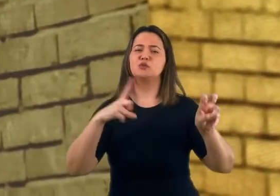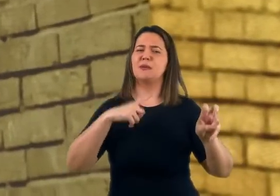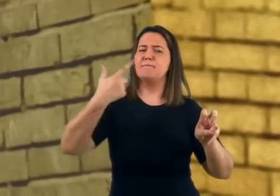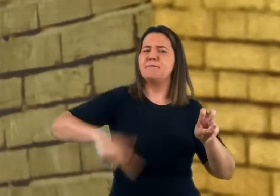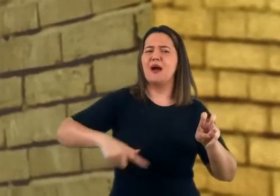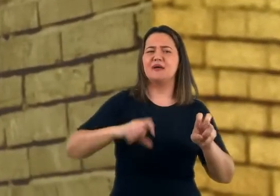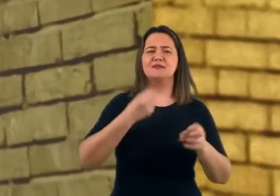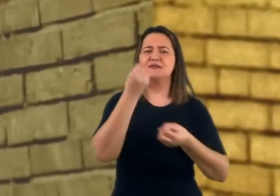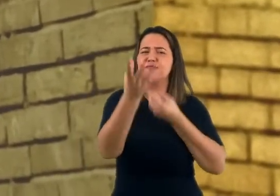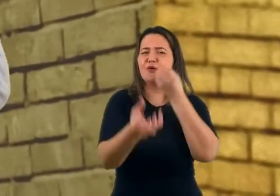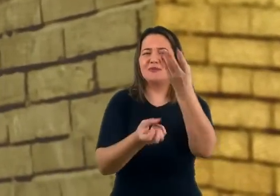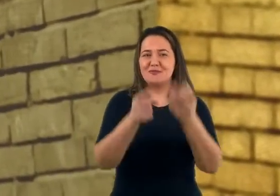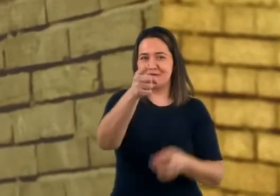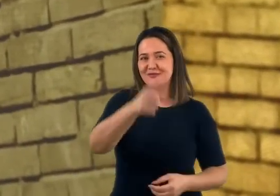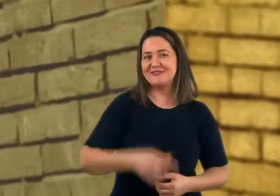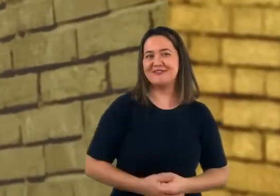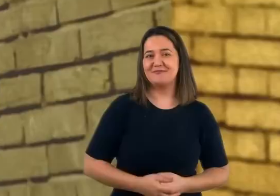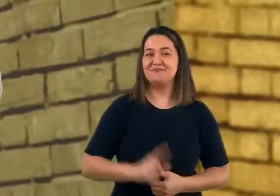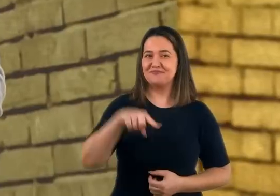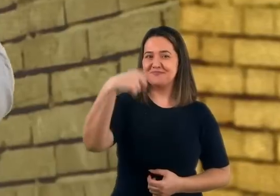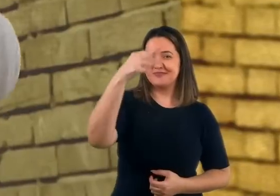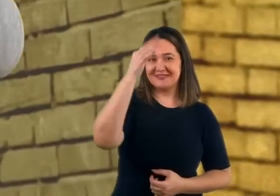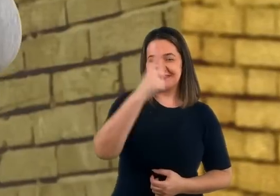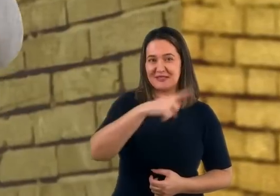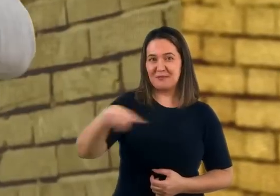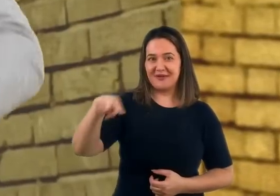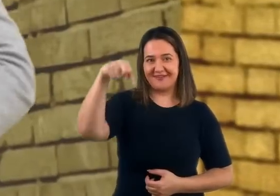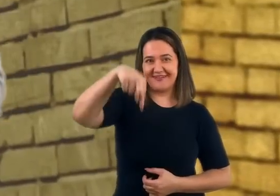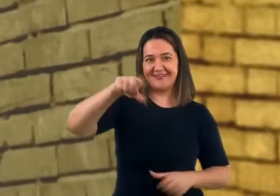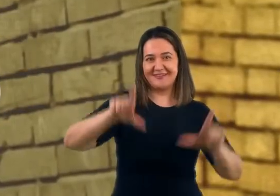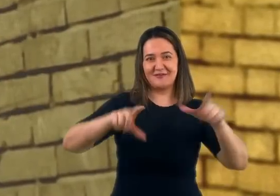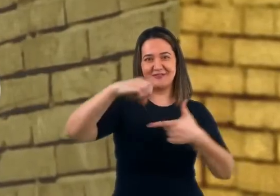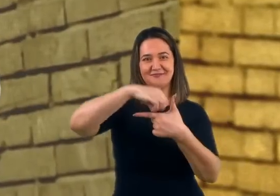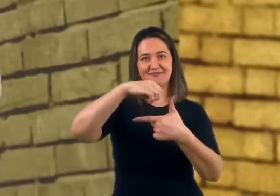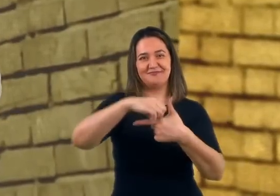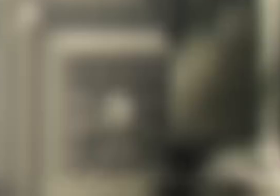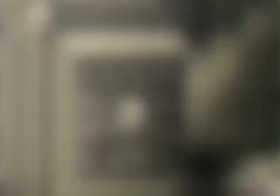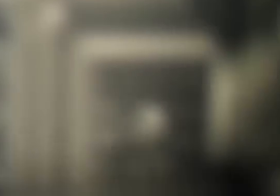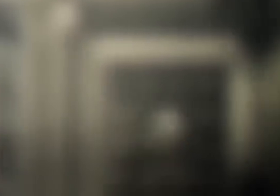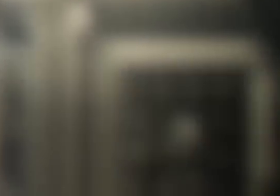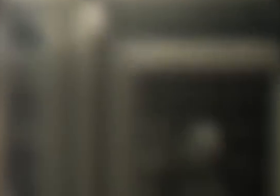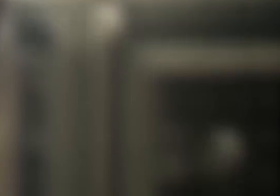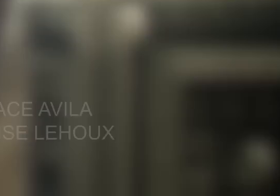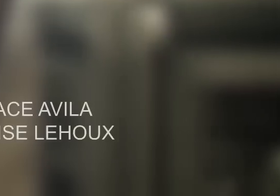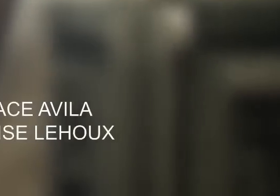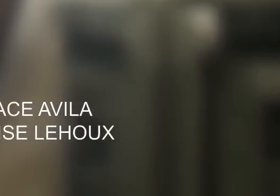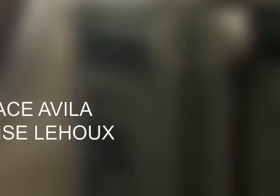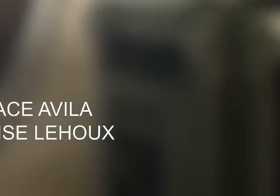revelar para você. Então, até semana que vem, aqui na TV Novo Tempo, eu aguardo você. Até lá!